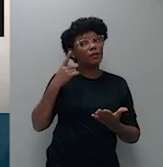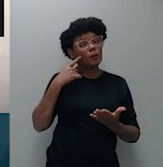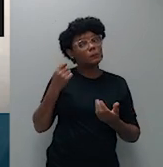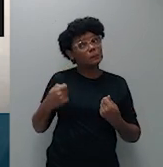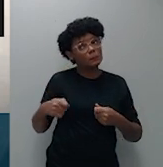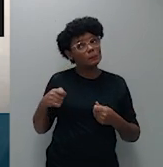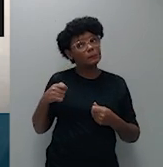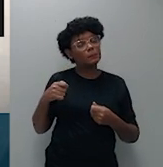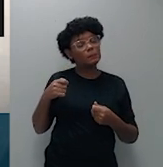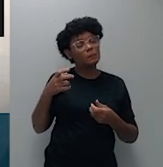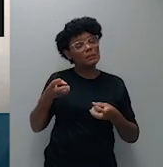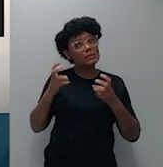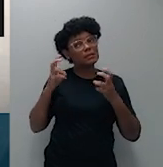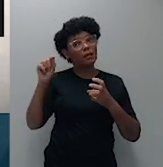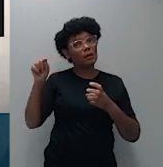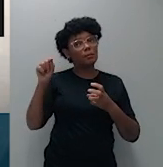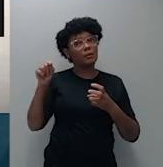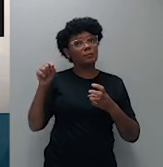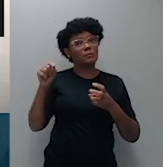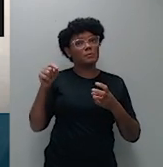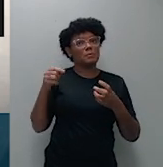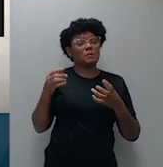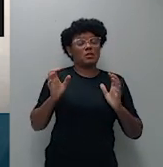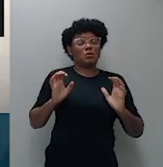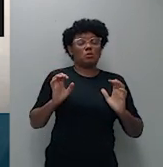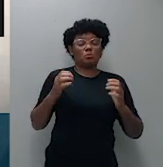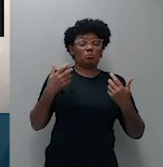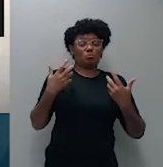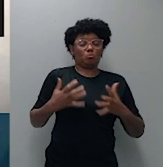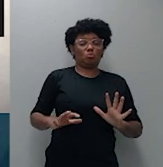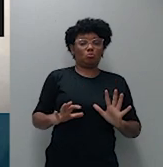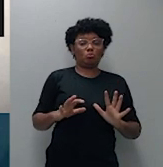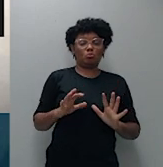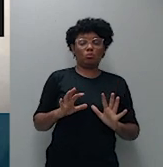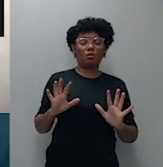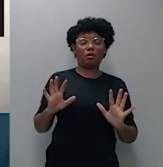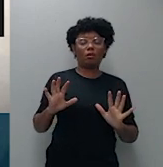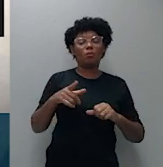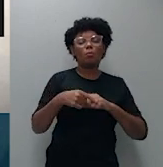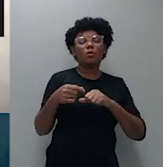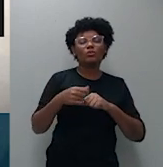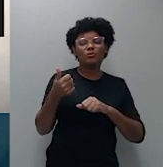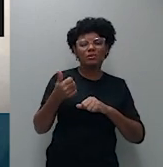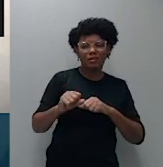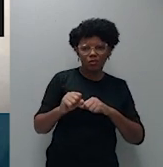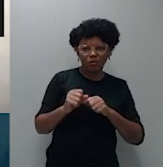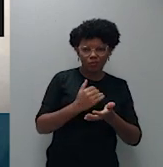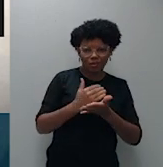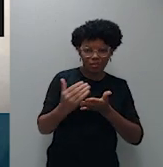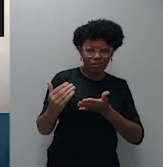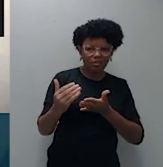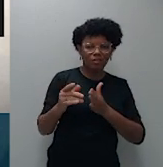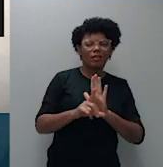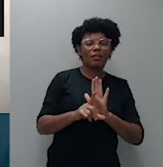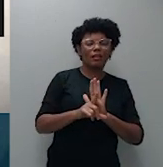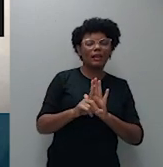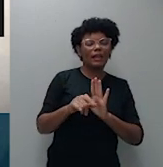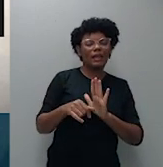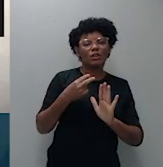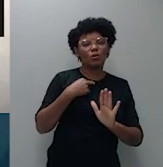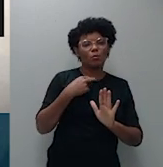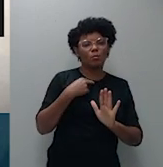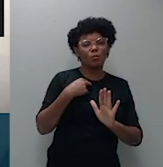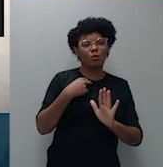a recusa da pela e certamente o artigo 19 do Marco civil da internet não pode sentar da